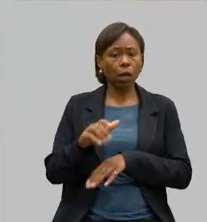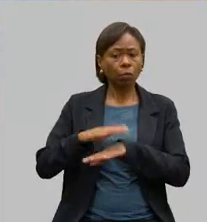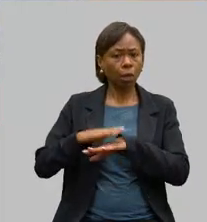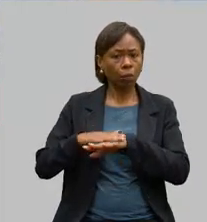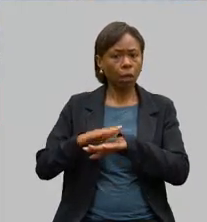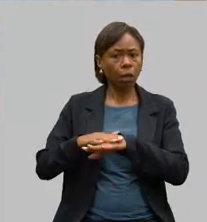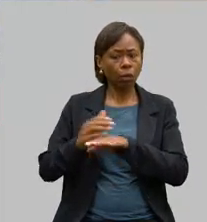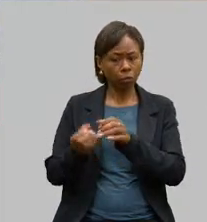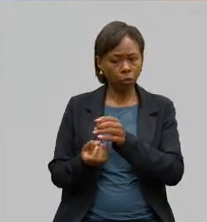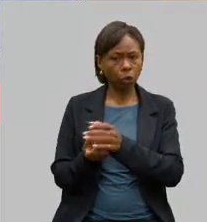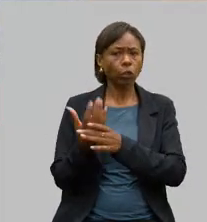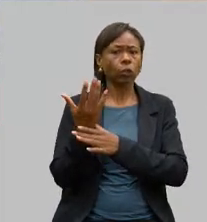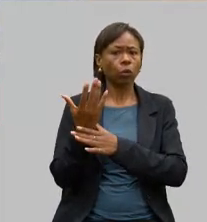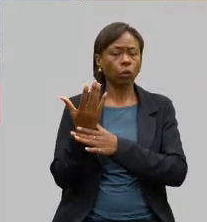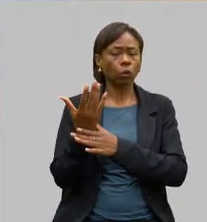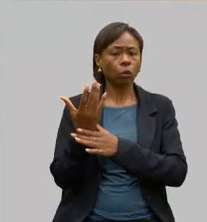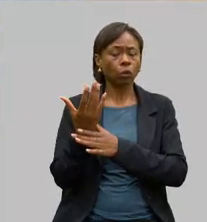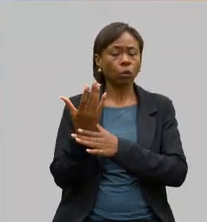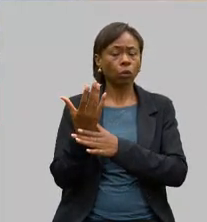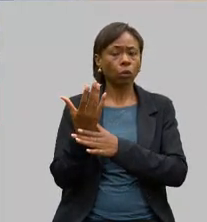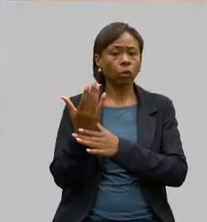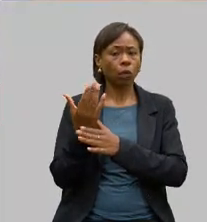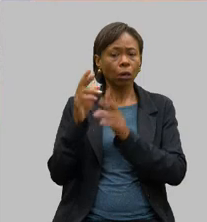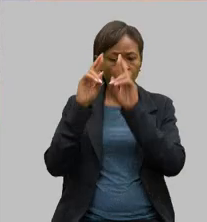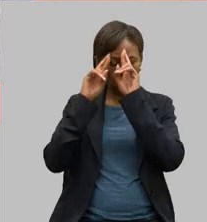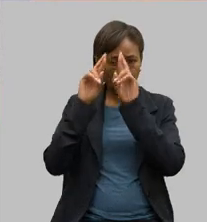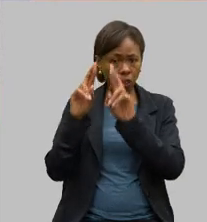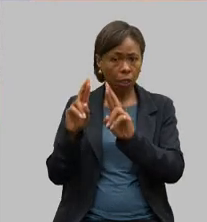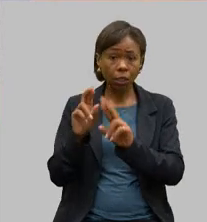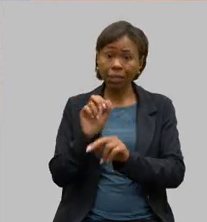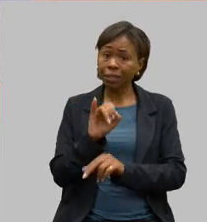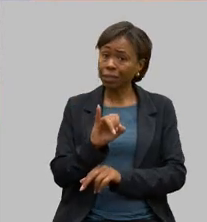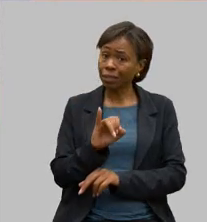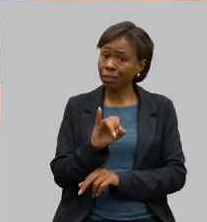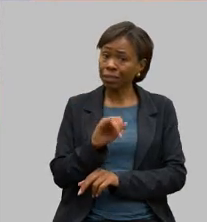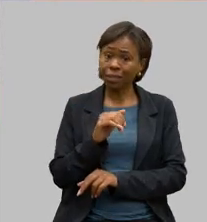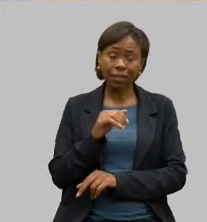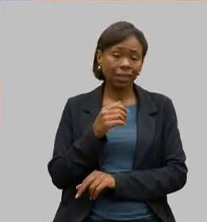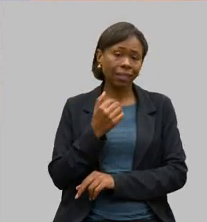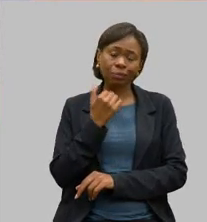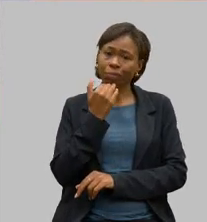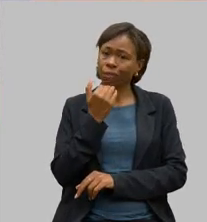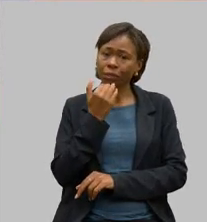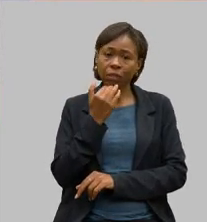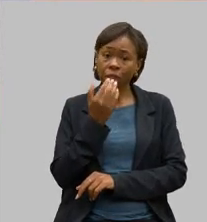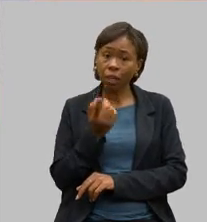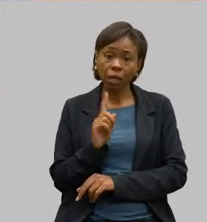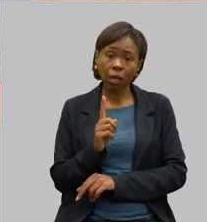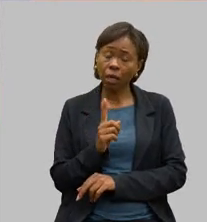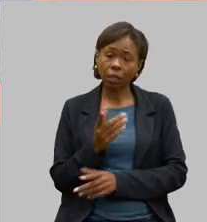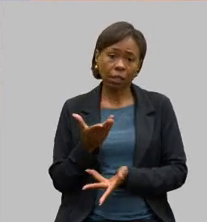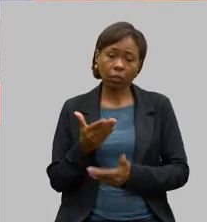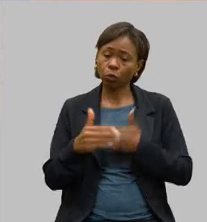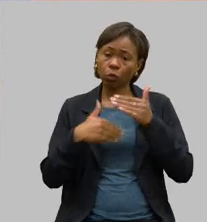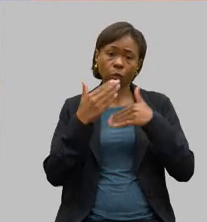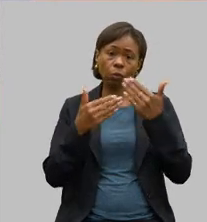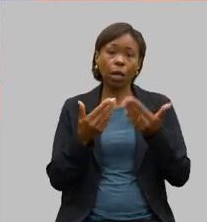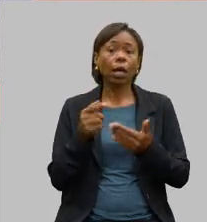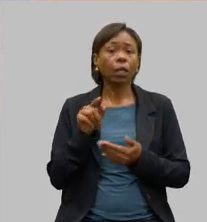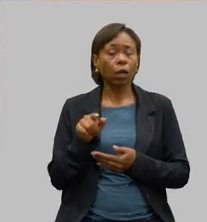construam né a gente não vai chegar a lugar nenhum e a gente vai ter um inventário do Samba que na verdade as